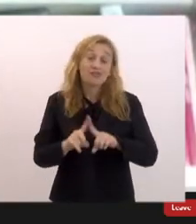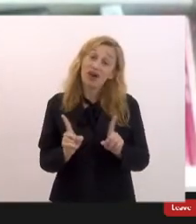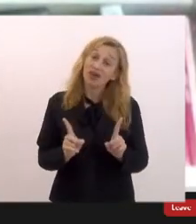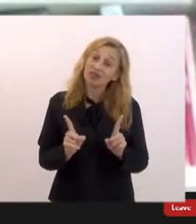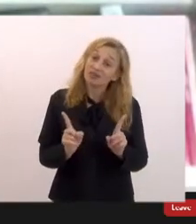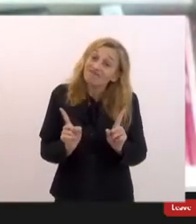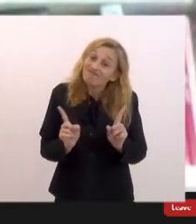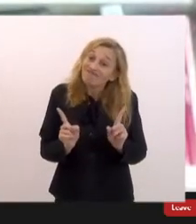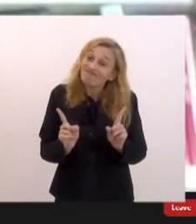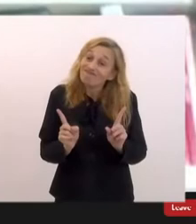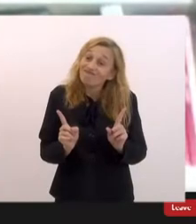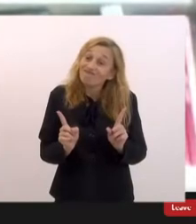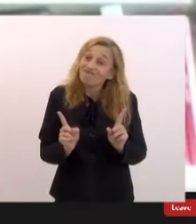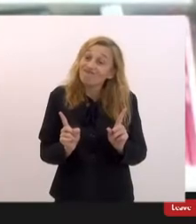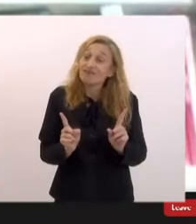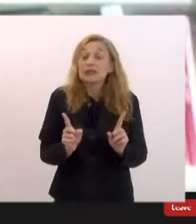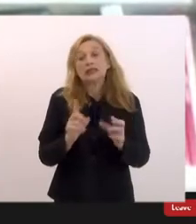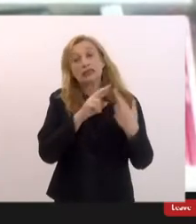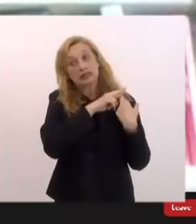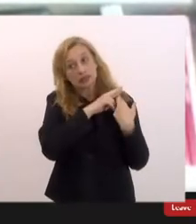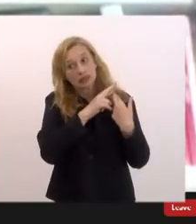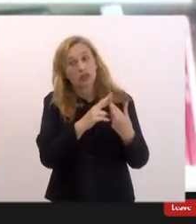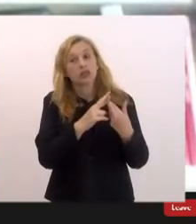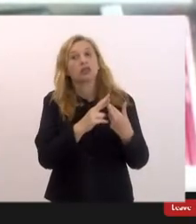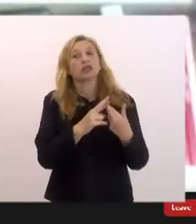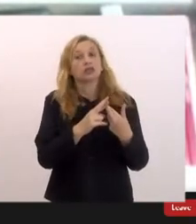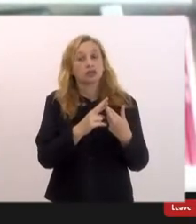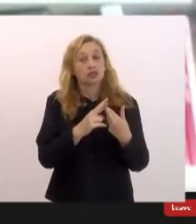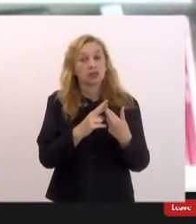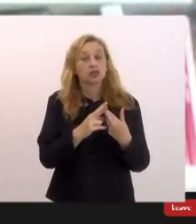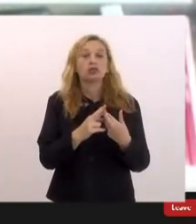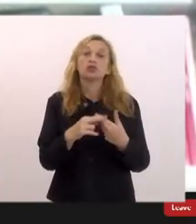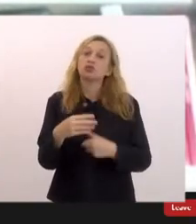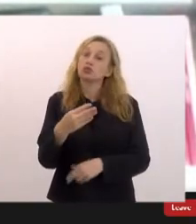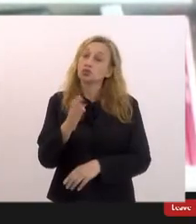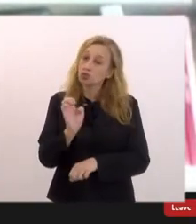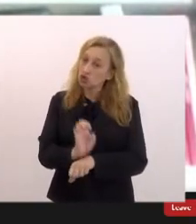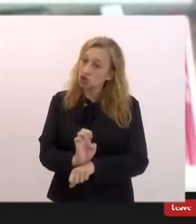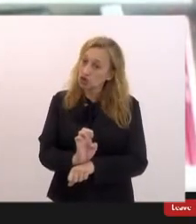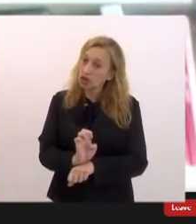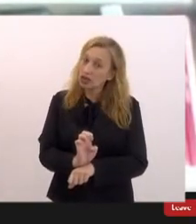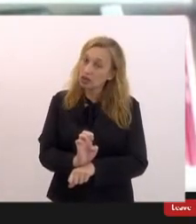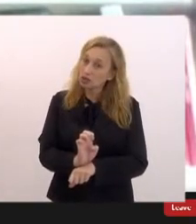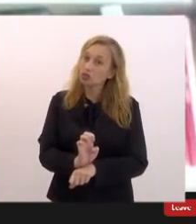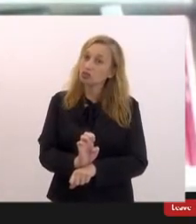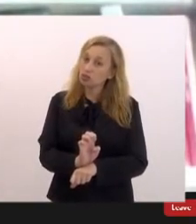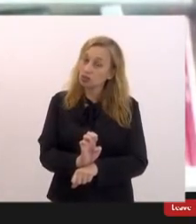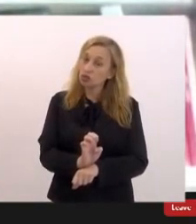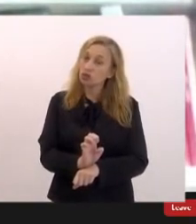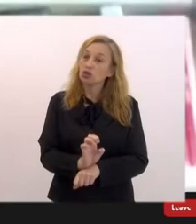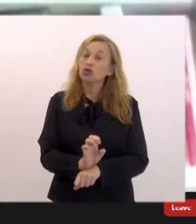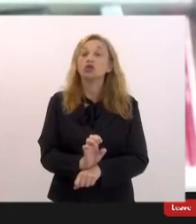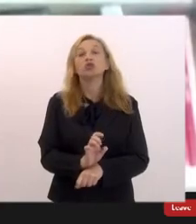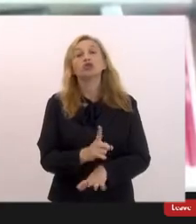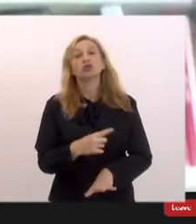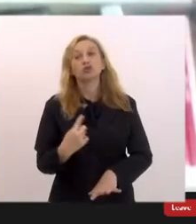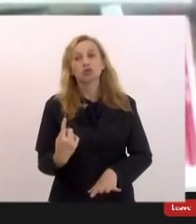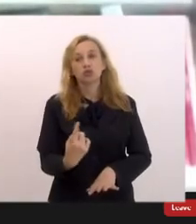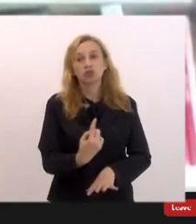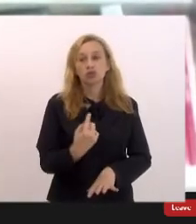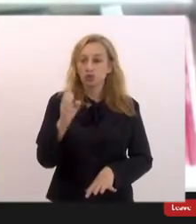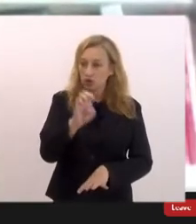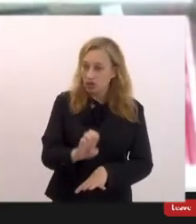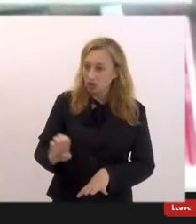mas há uma responsabilidade do Estado, nação, dos nossos estados e